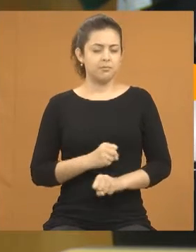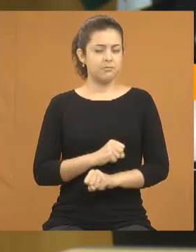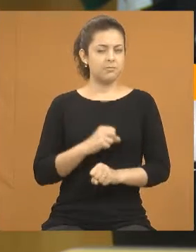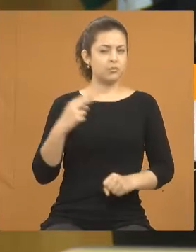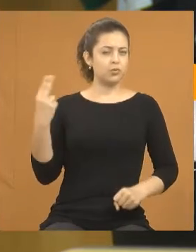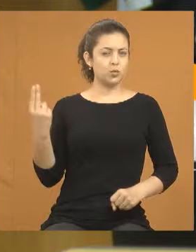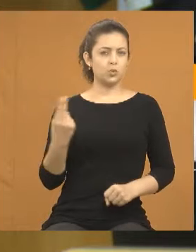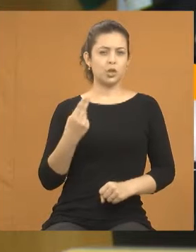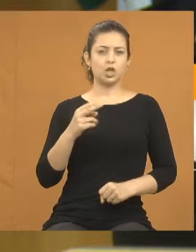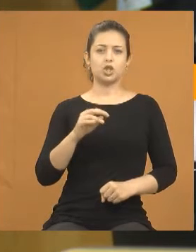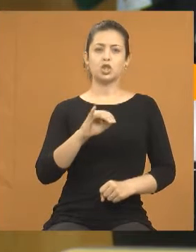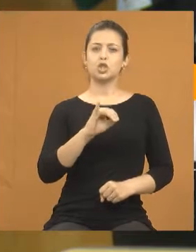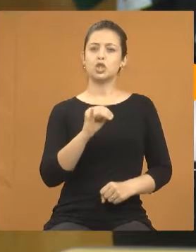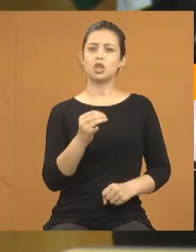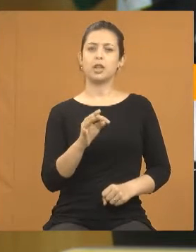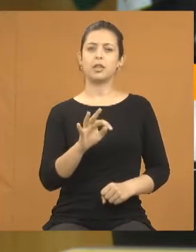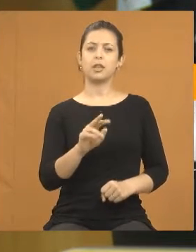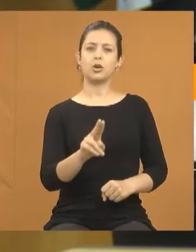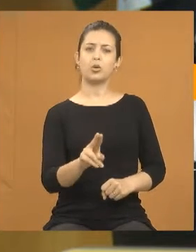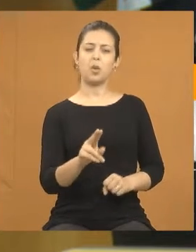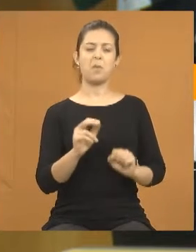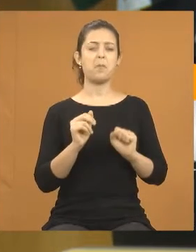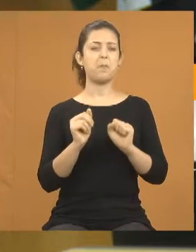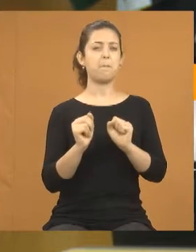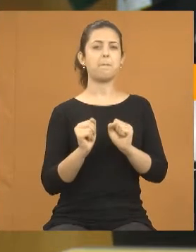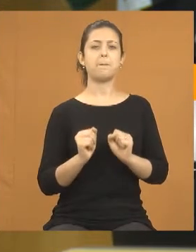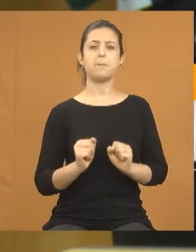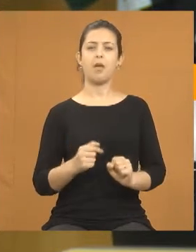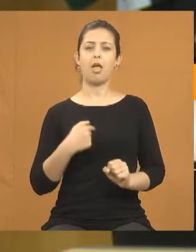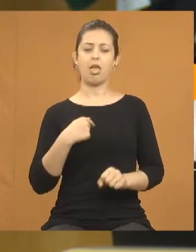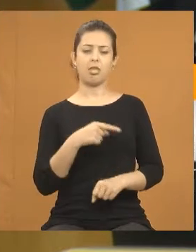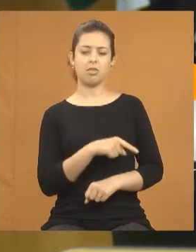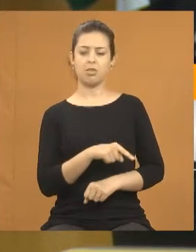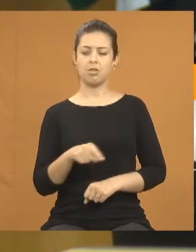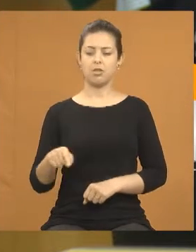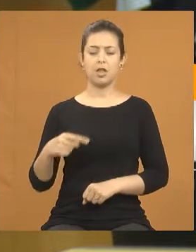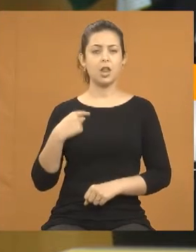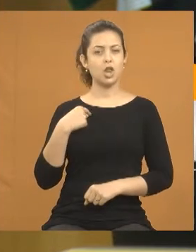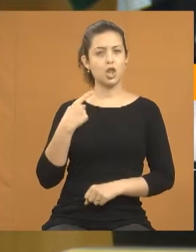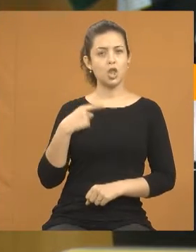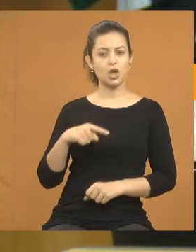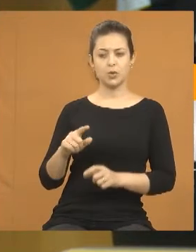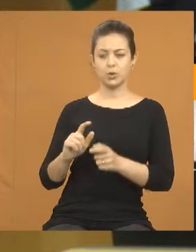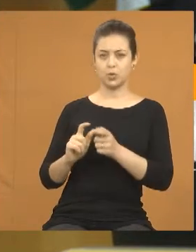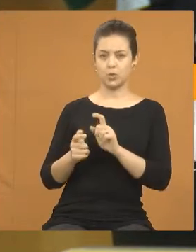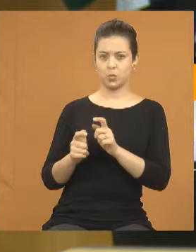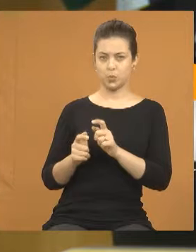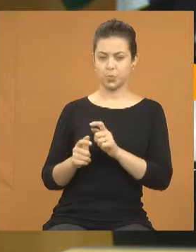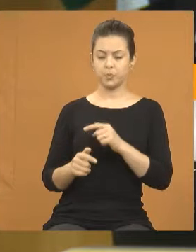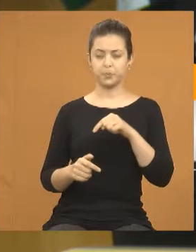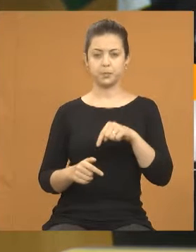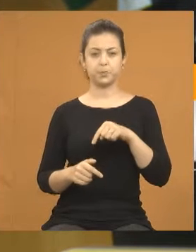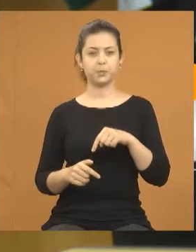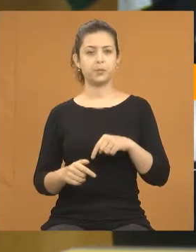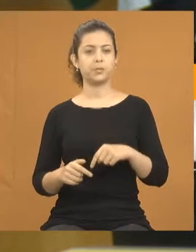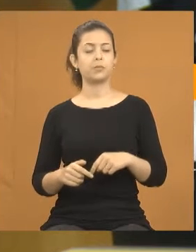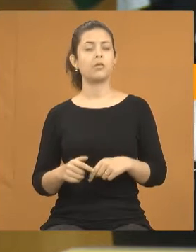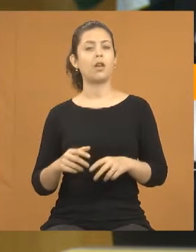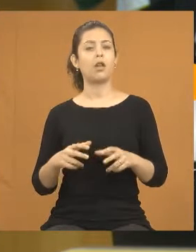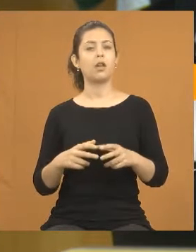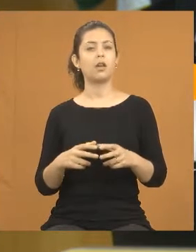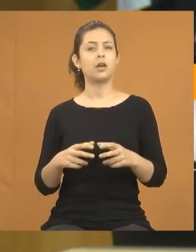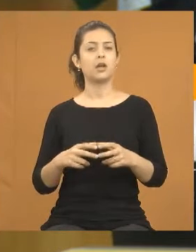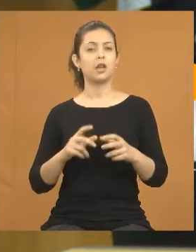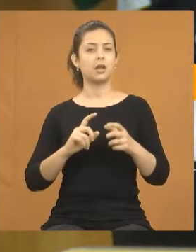E a JTU, infelizmente, achando que é a poderosa da cidade, essa semana a gente teve uma reunião aqui nessa casa, na